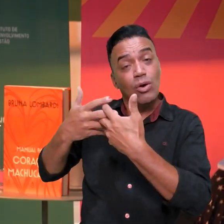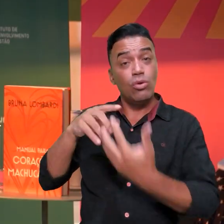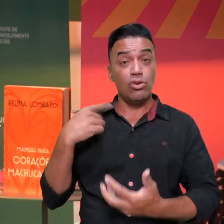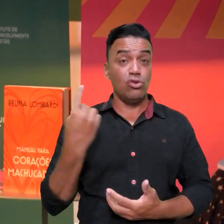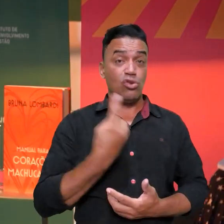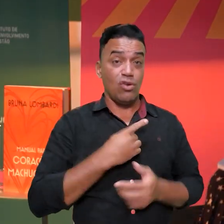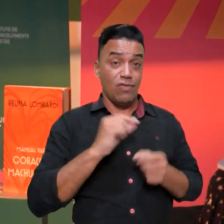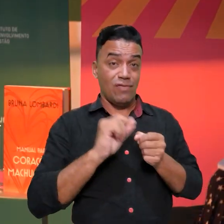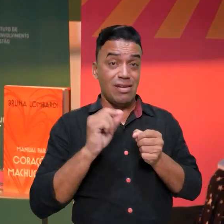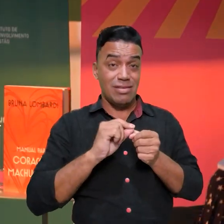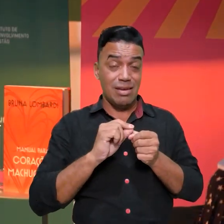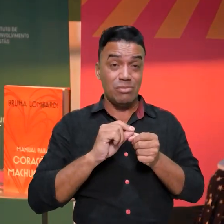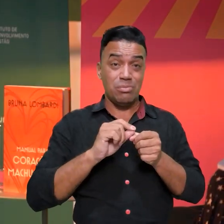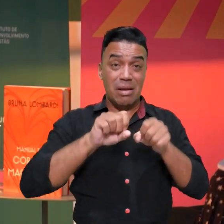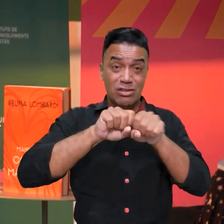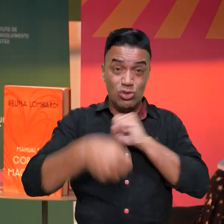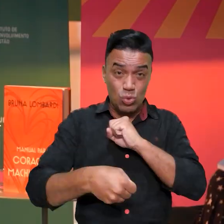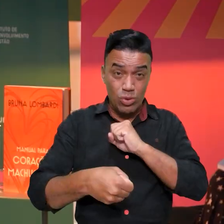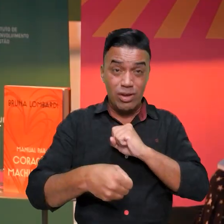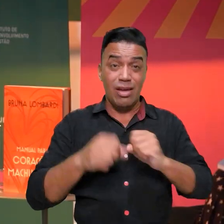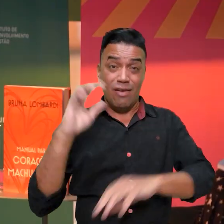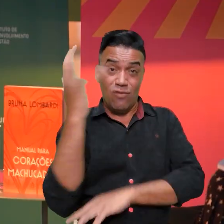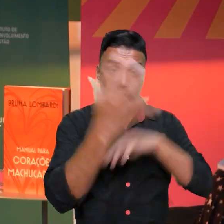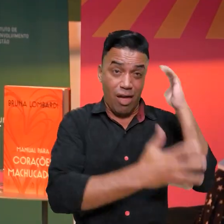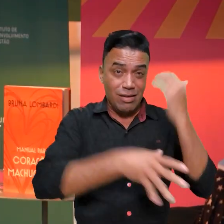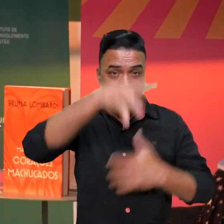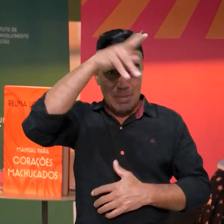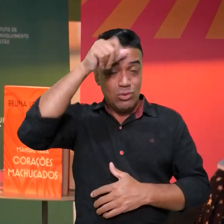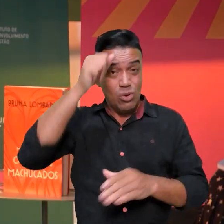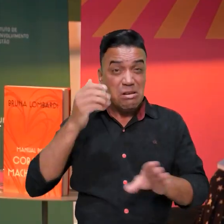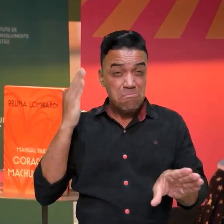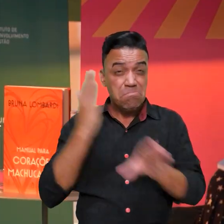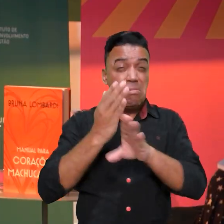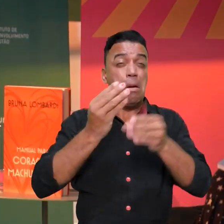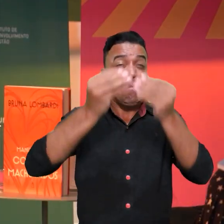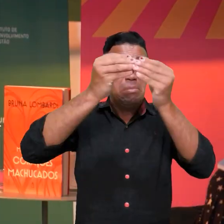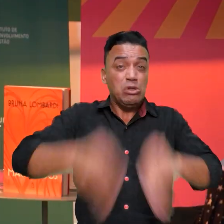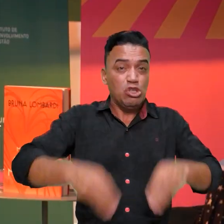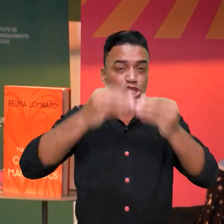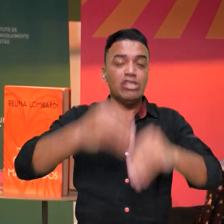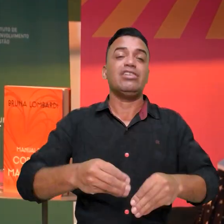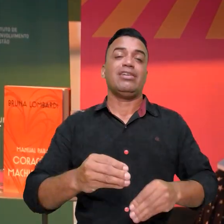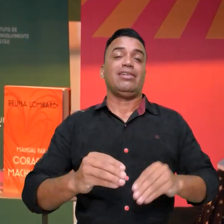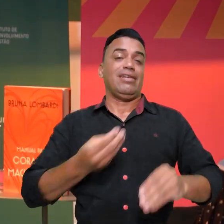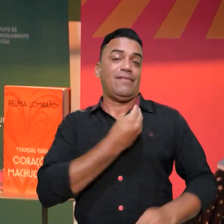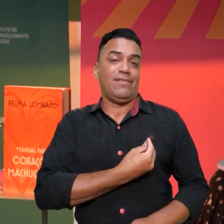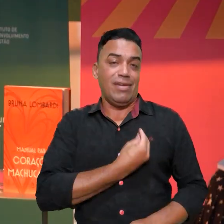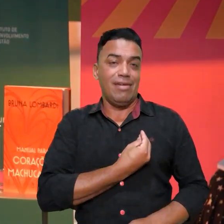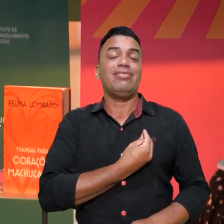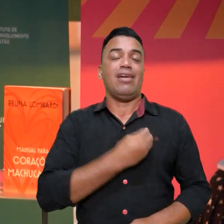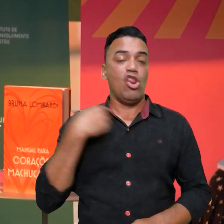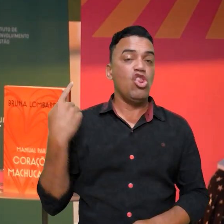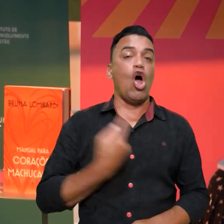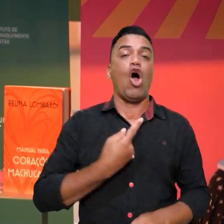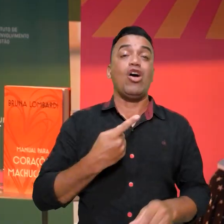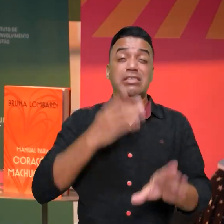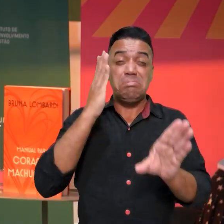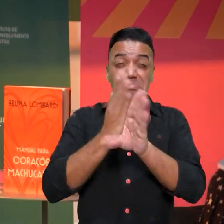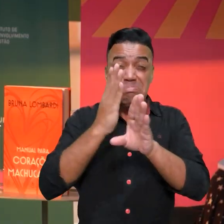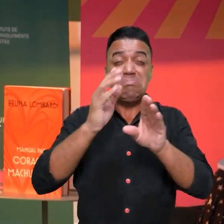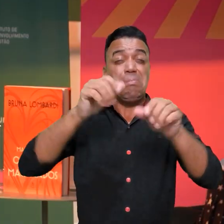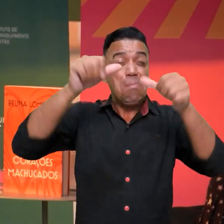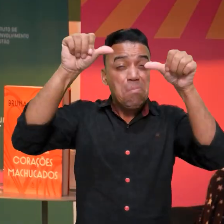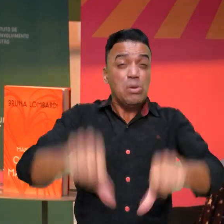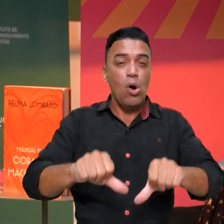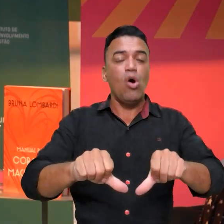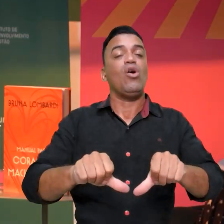ou deixa de fazer com a Amazônia impacta a nossa vida diretamente, e vai impactar mais ainda. E o poema faz isso de um jeito